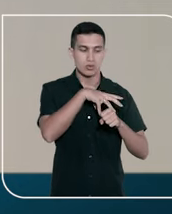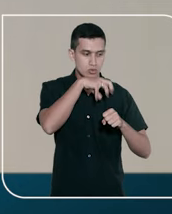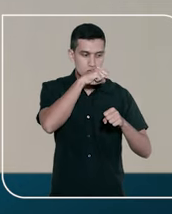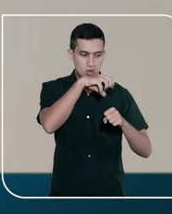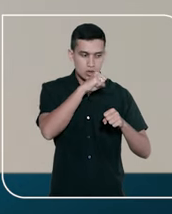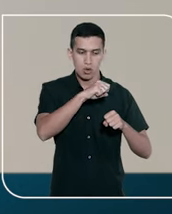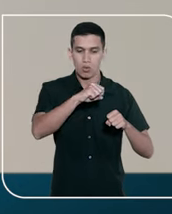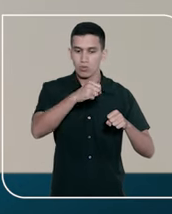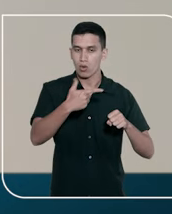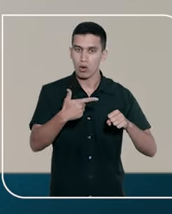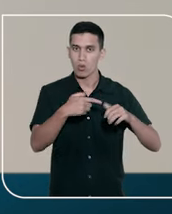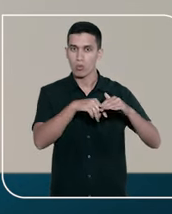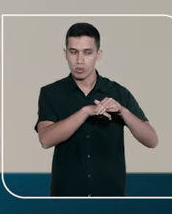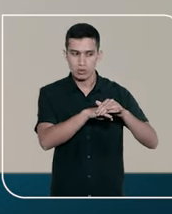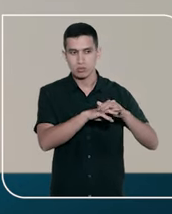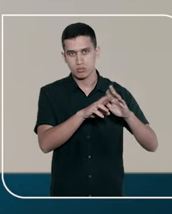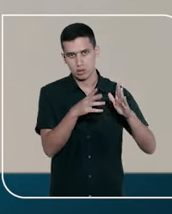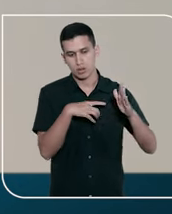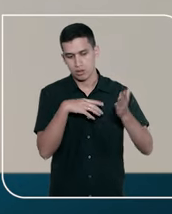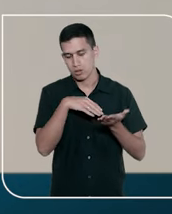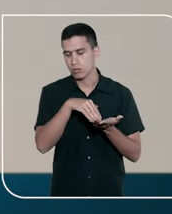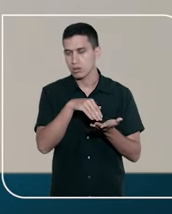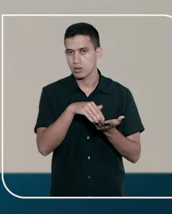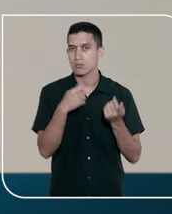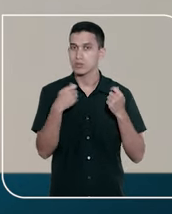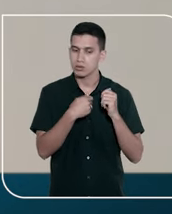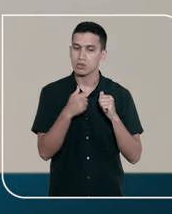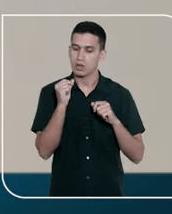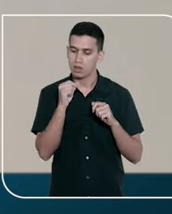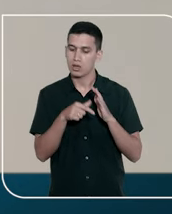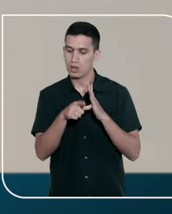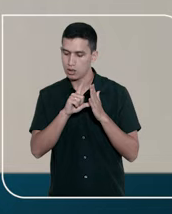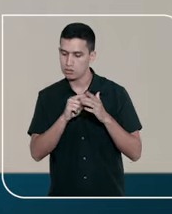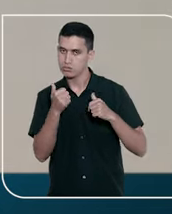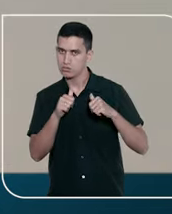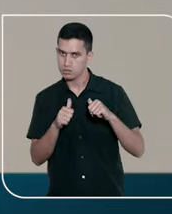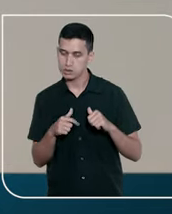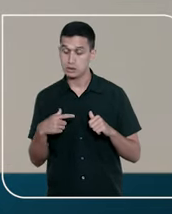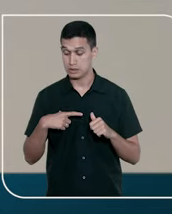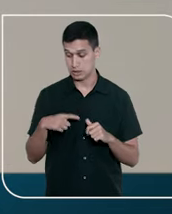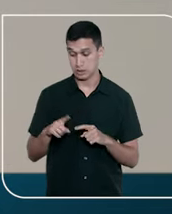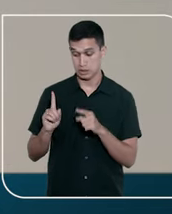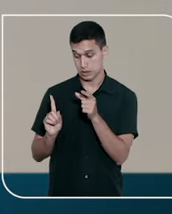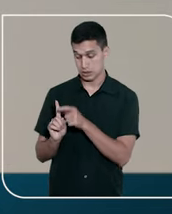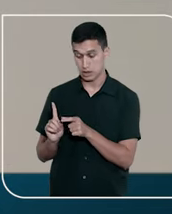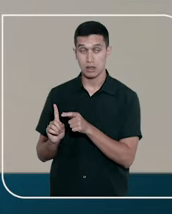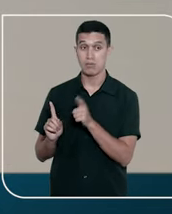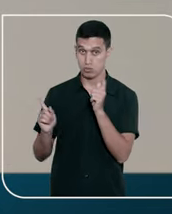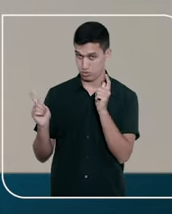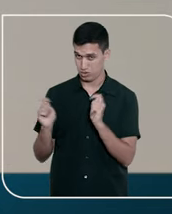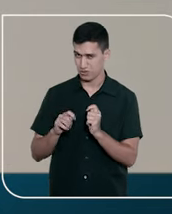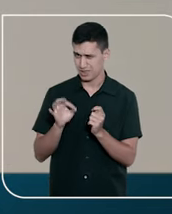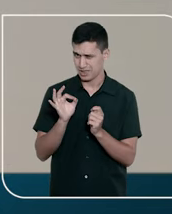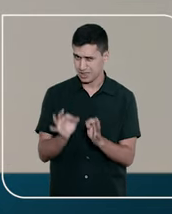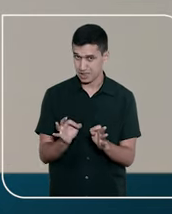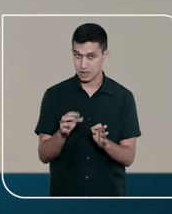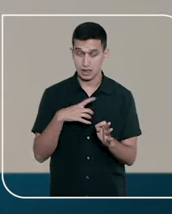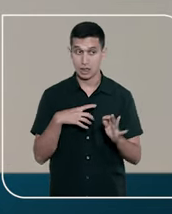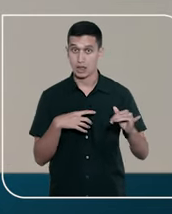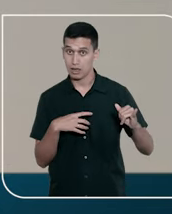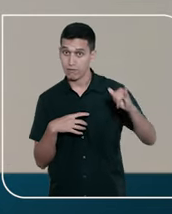que tecnicamente se avalie a possibilidade de se transportar com segurança esse passageiro. Porque imagine uma situação, uma